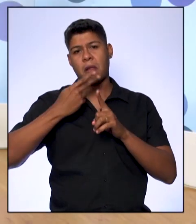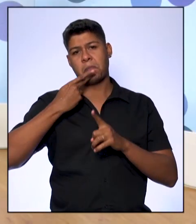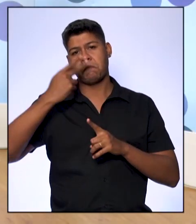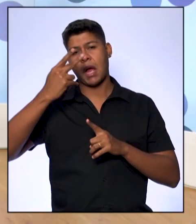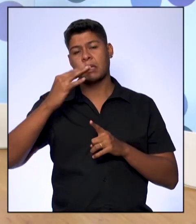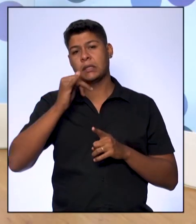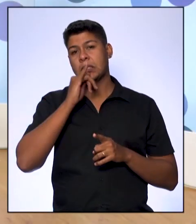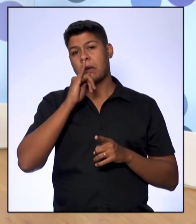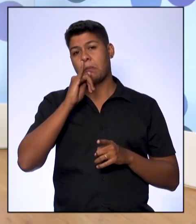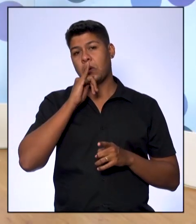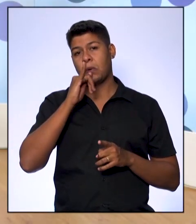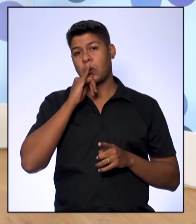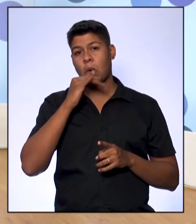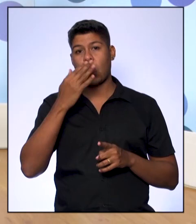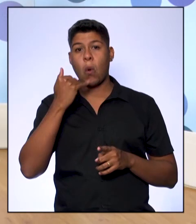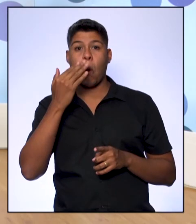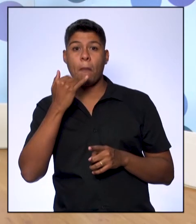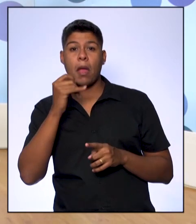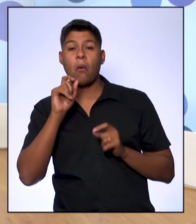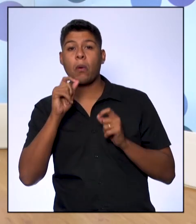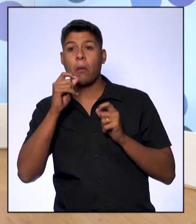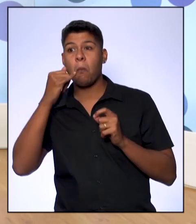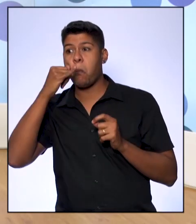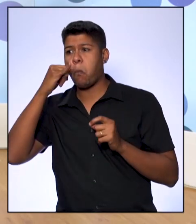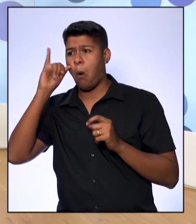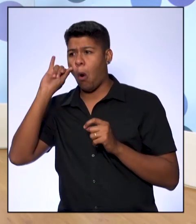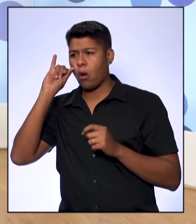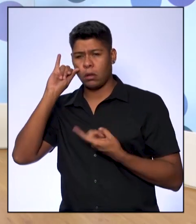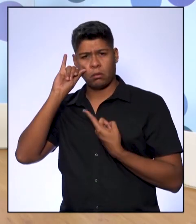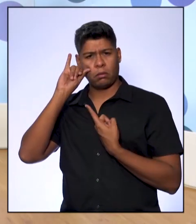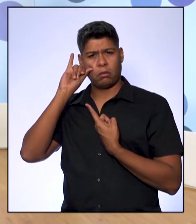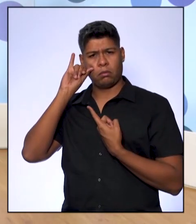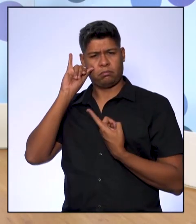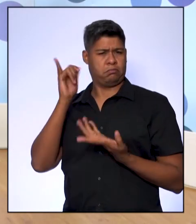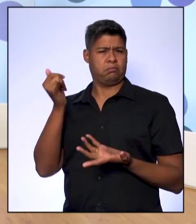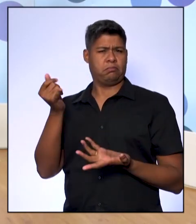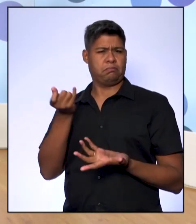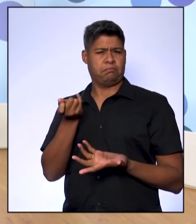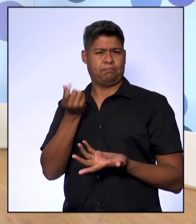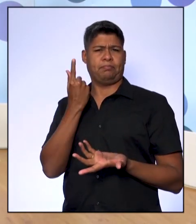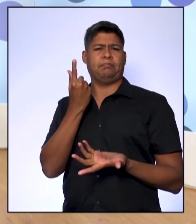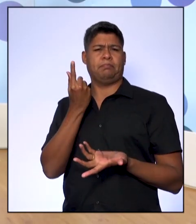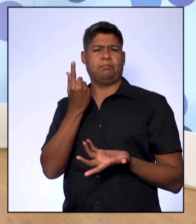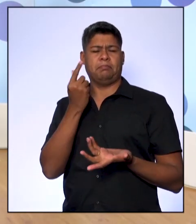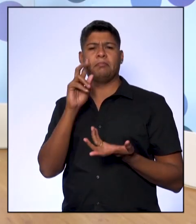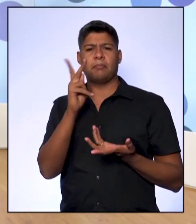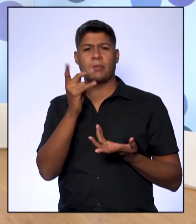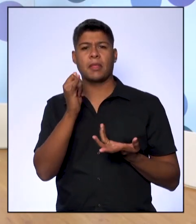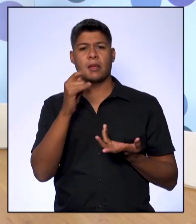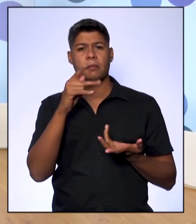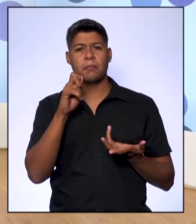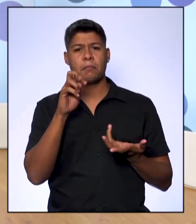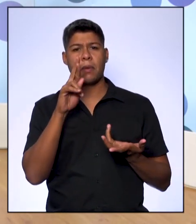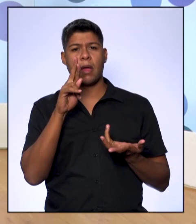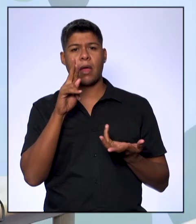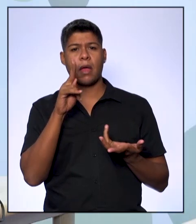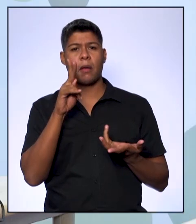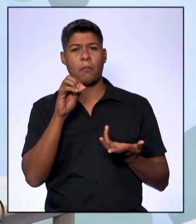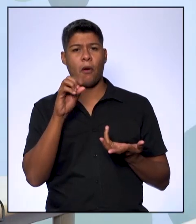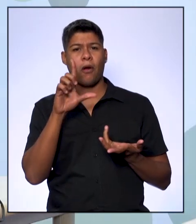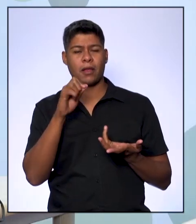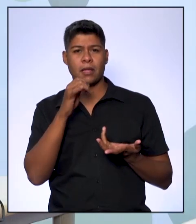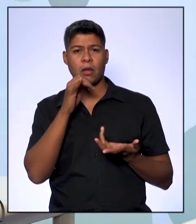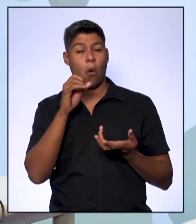coisa isso então por exemplo comeria um boi tão outro exemplo de hipérbole sim né e andei léguas e léguas